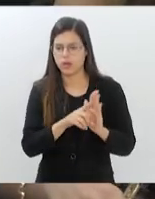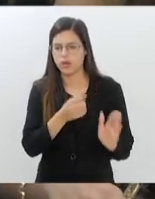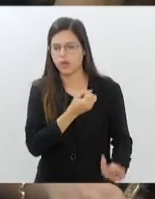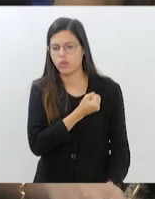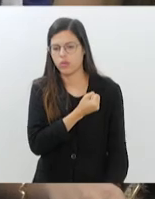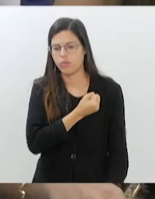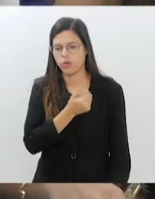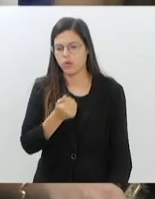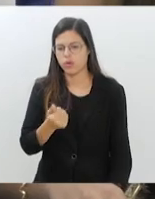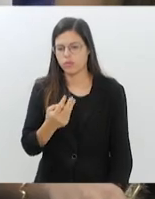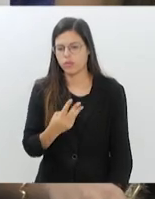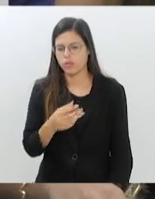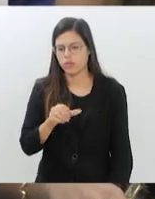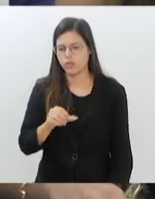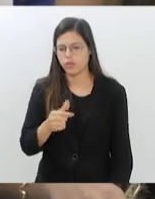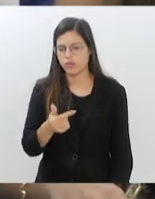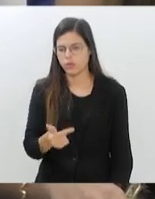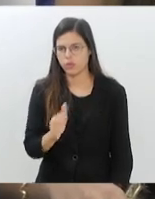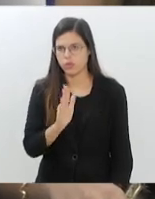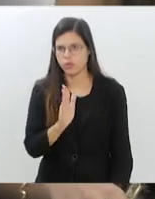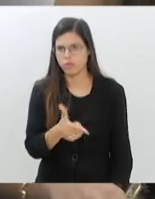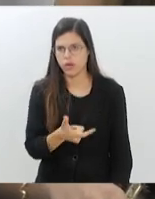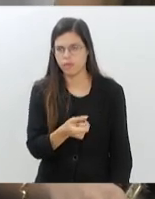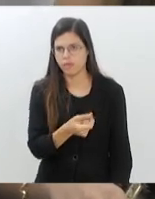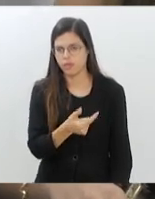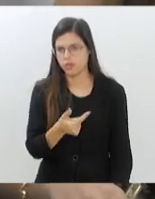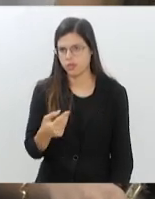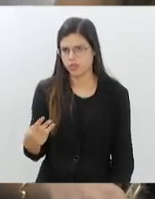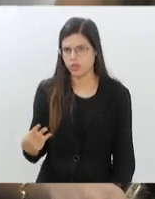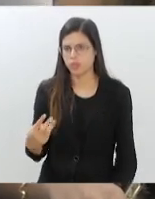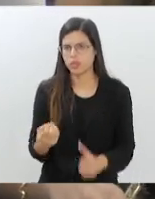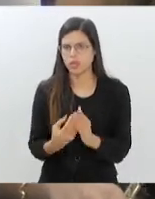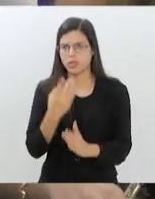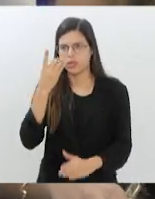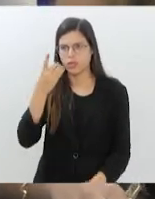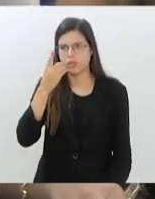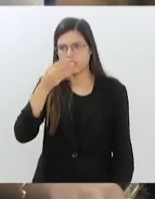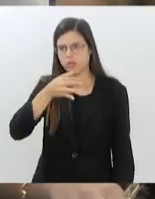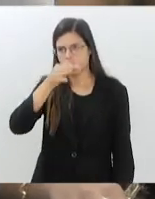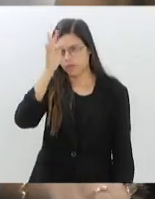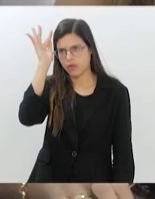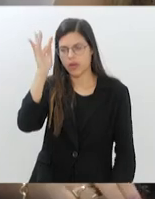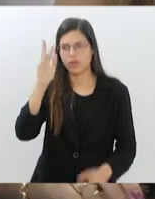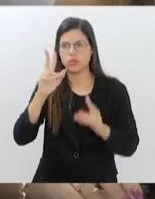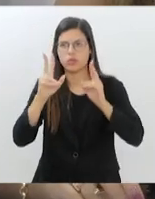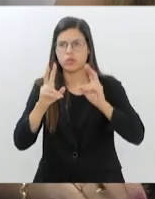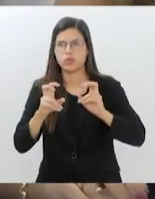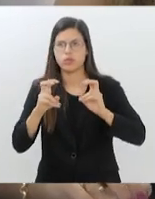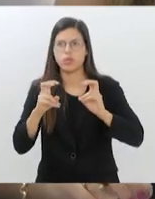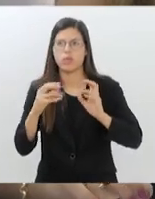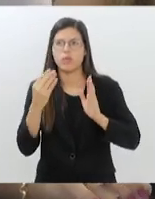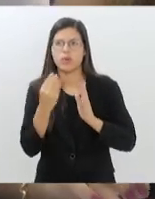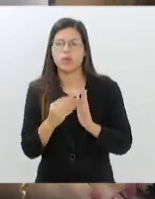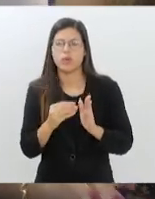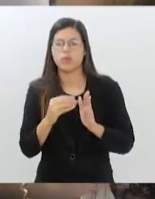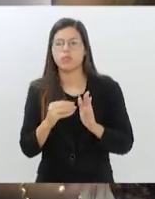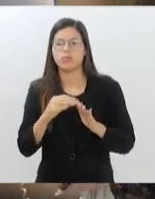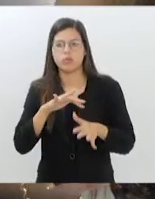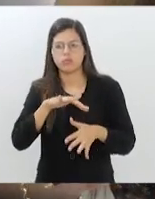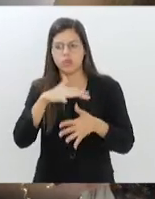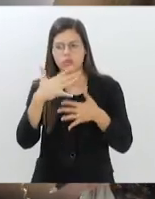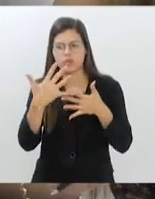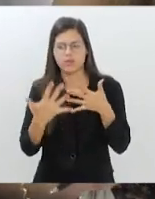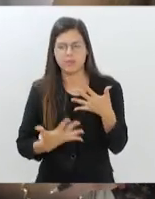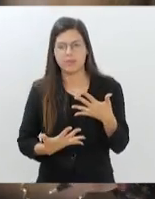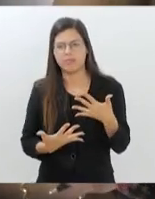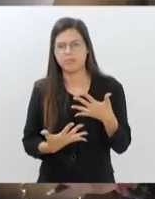lei número 1392 de 2023 deor Deputado Fred Pacheco que dispõe sobre a inclusão da linguagem de sinais